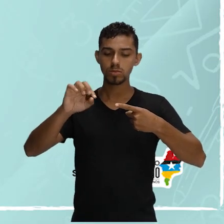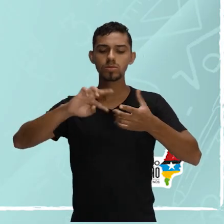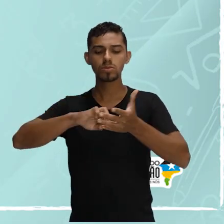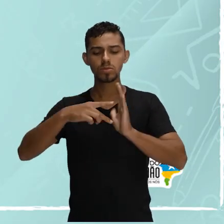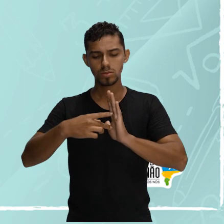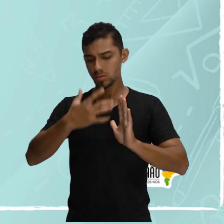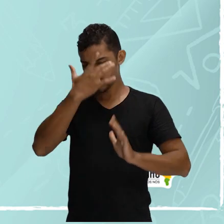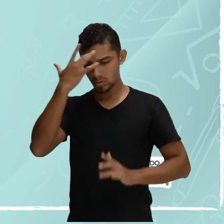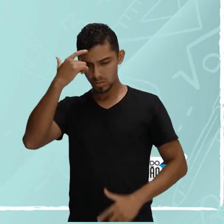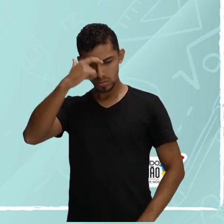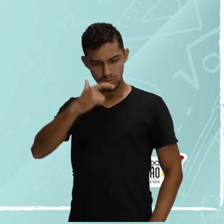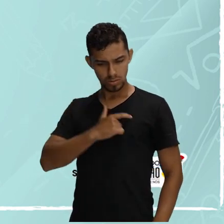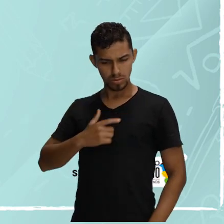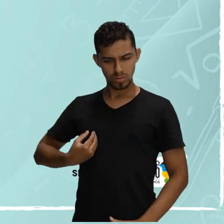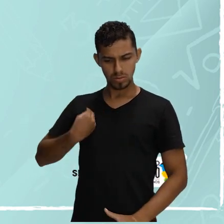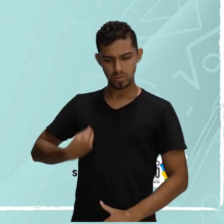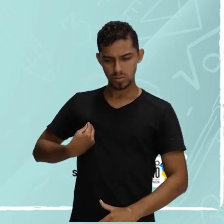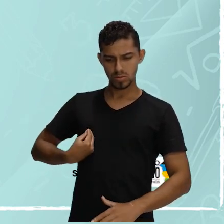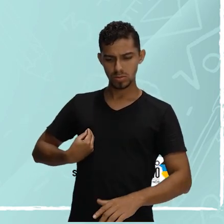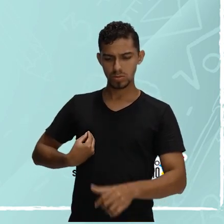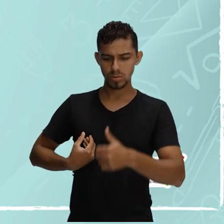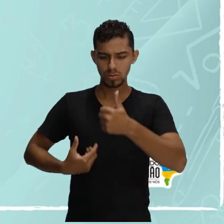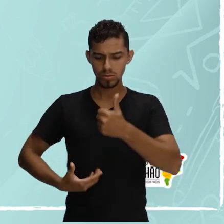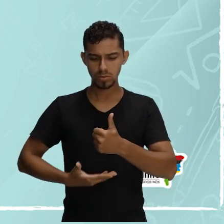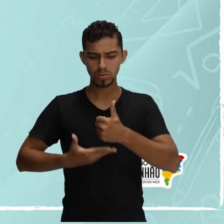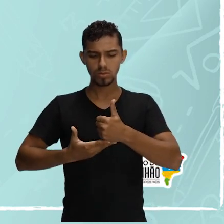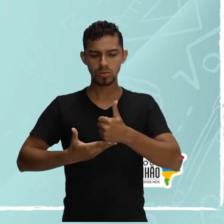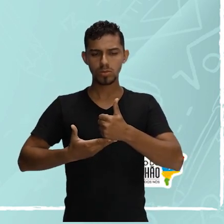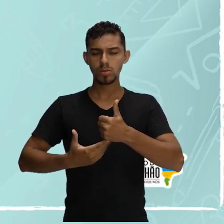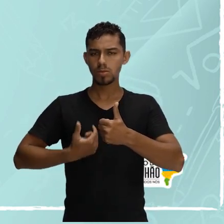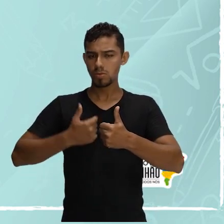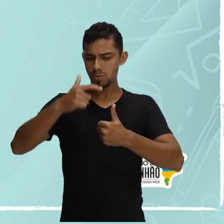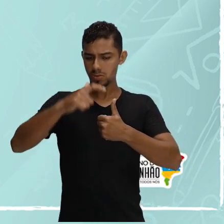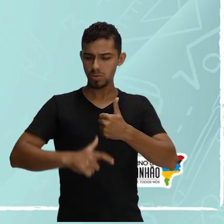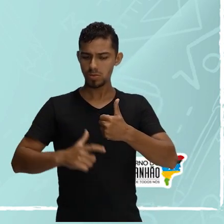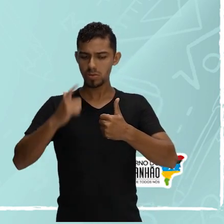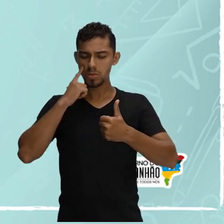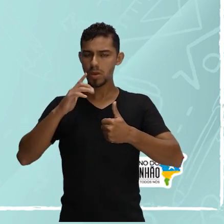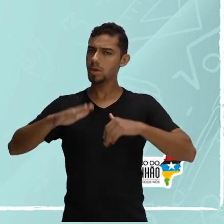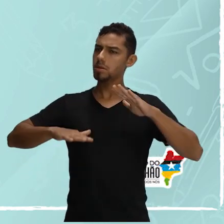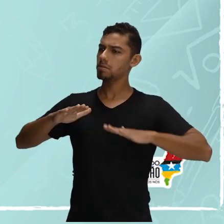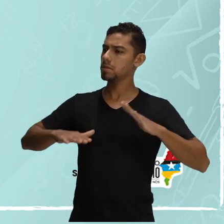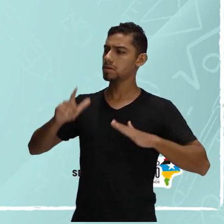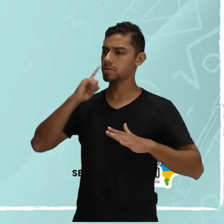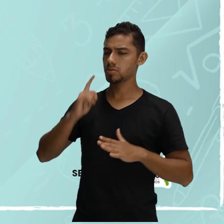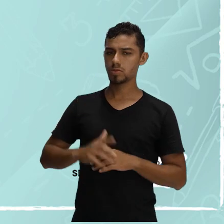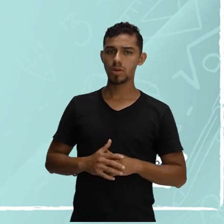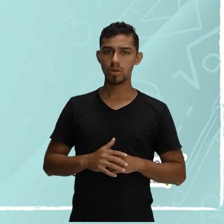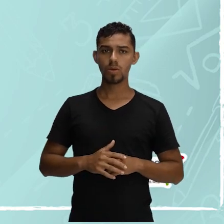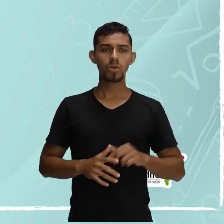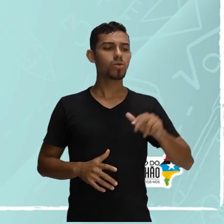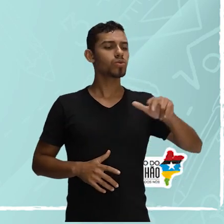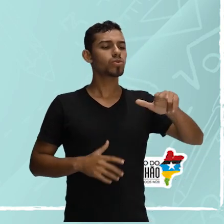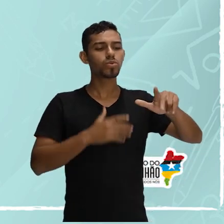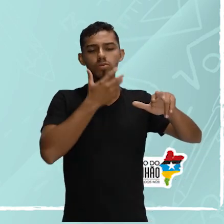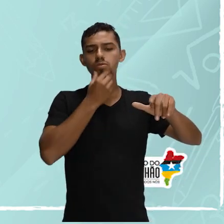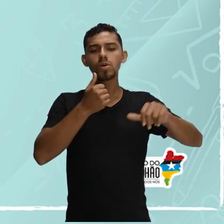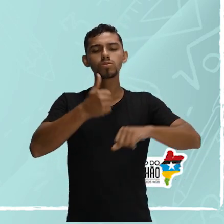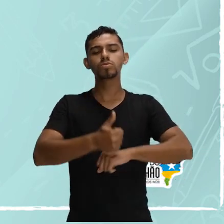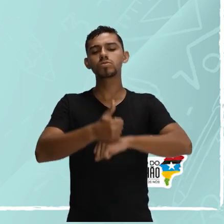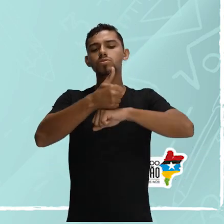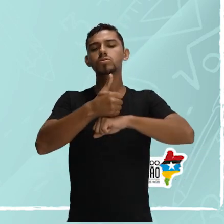posição independente das suas próprias ações. Por exemplo, uma pessoa que é o irmão mais velho da